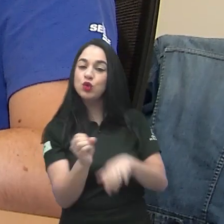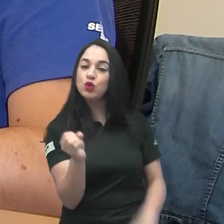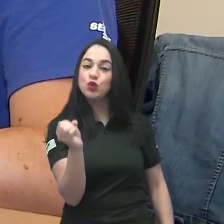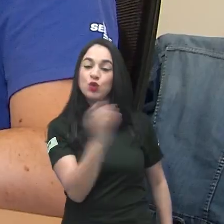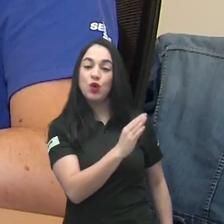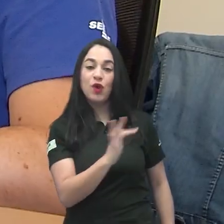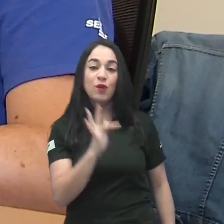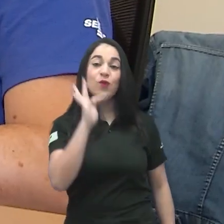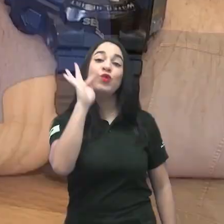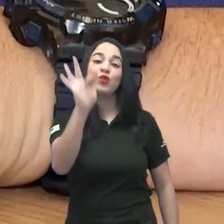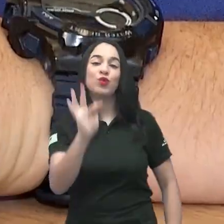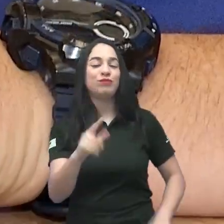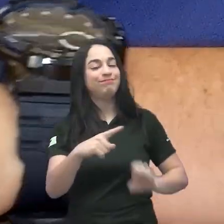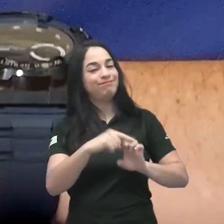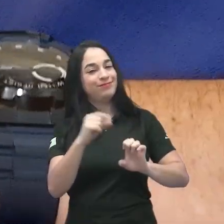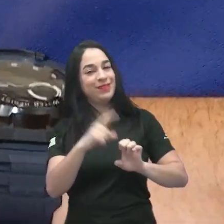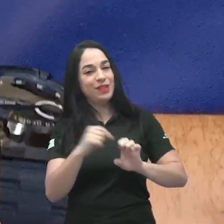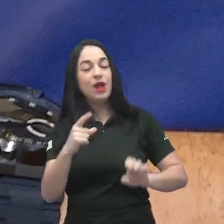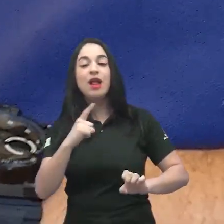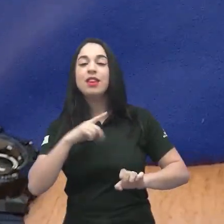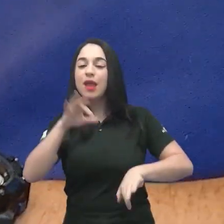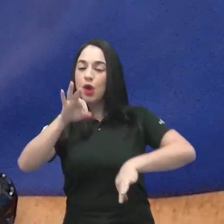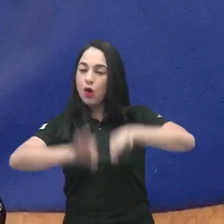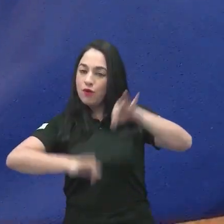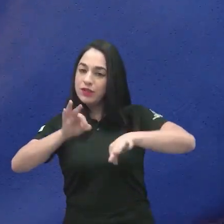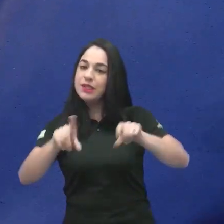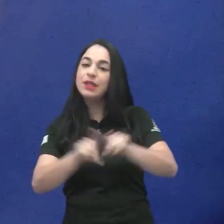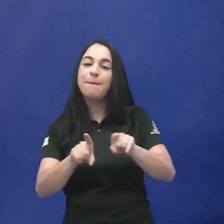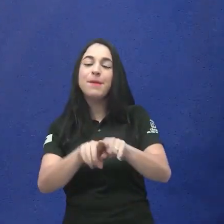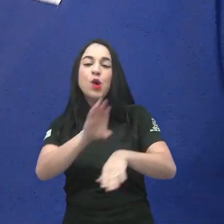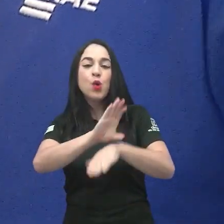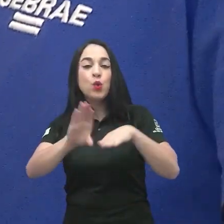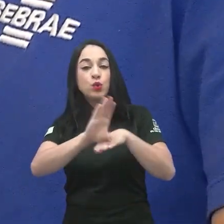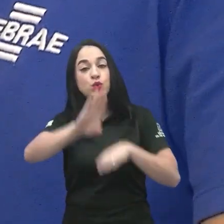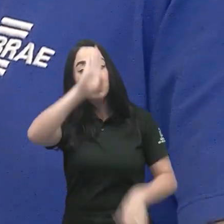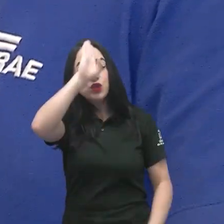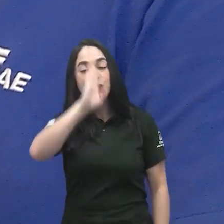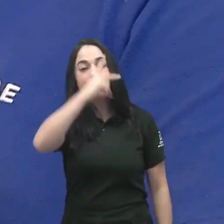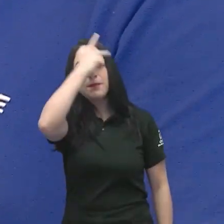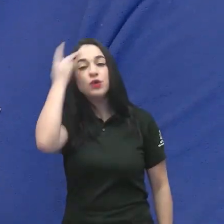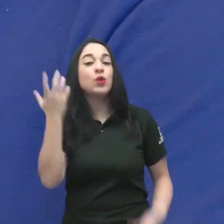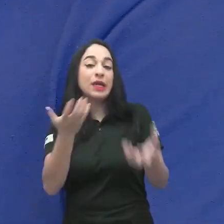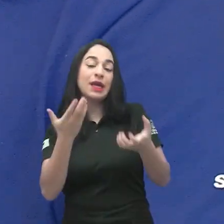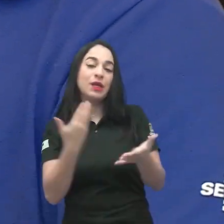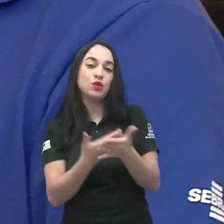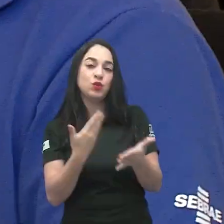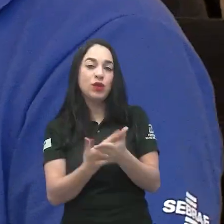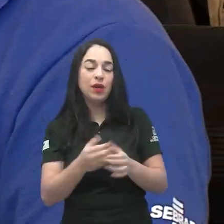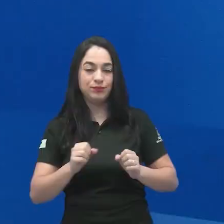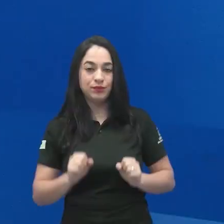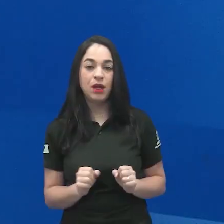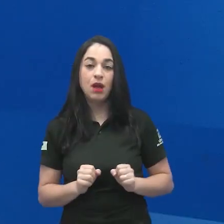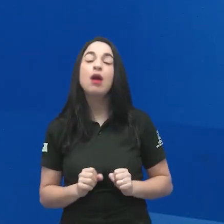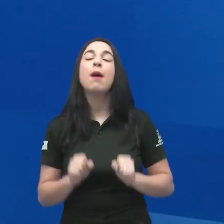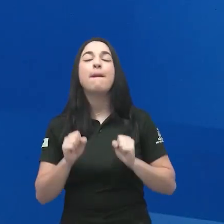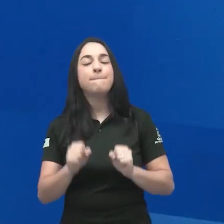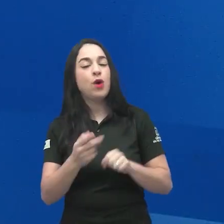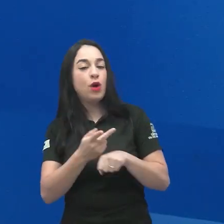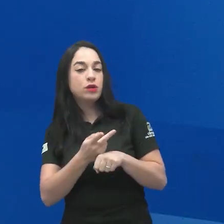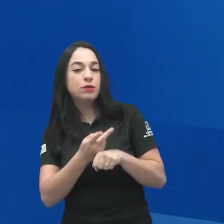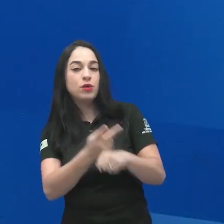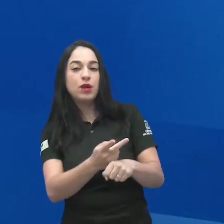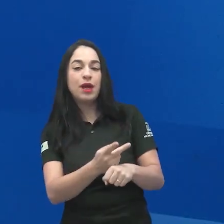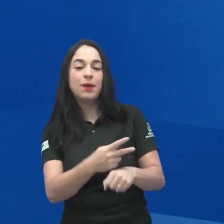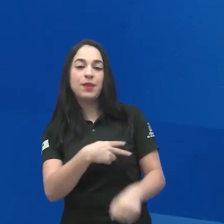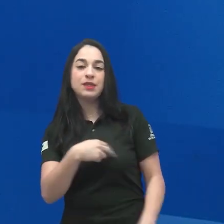futuros empreendedores. Os convênios proporcionam oficinas e cursos gratuitos para quem quer estudar. A pessoa pode procurar o